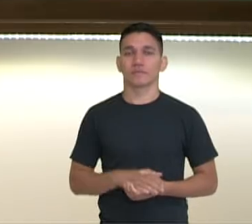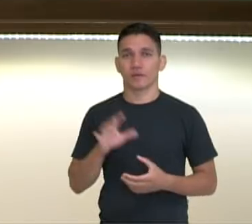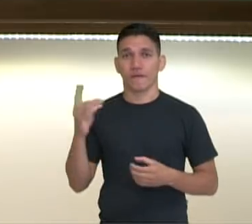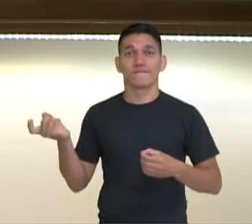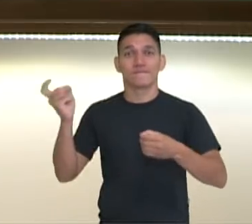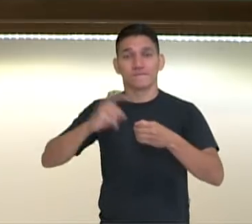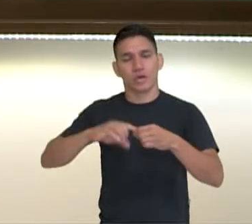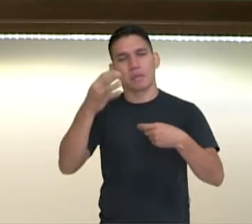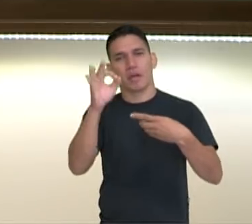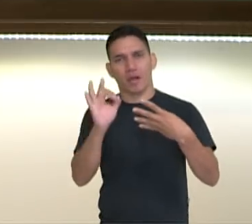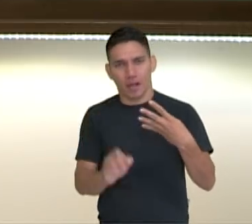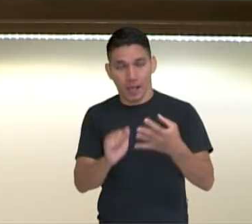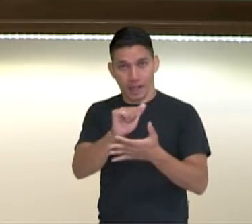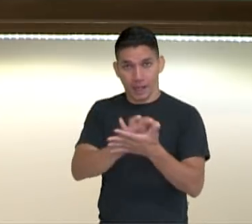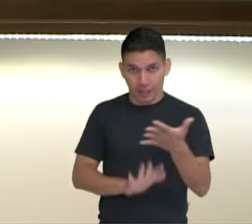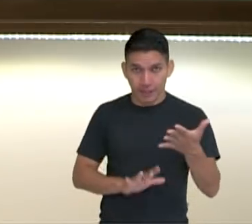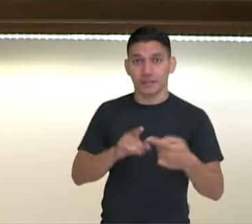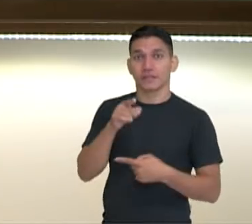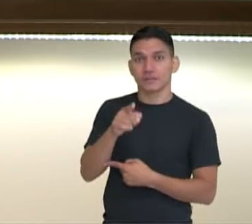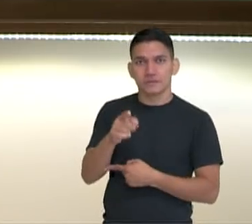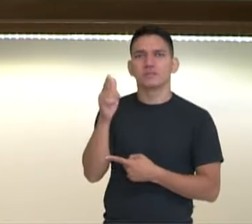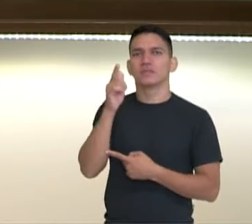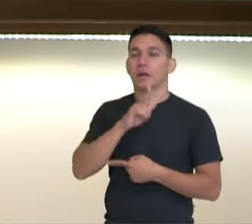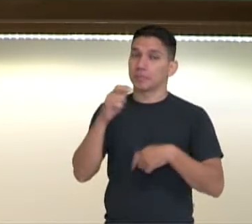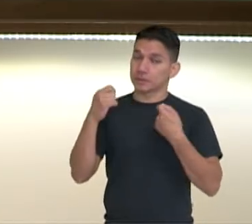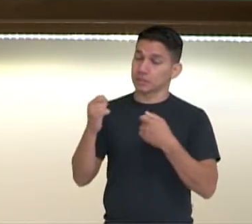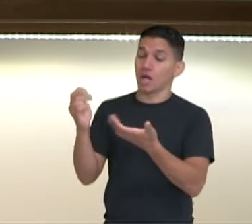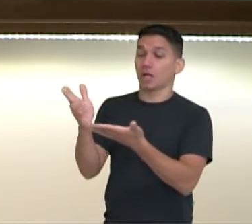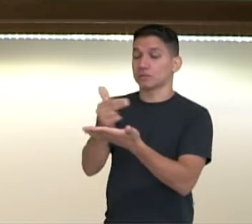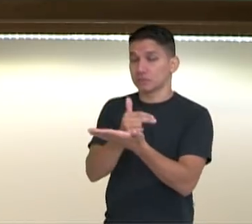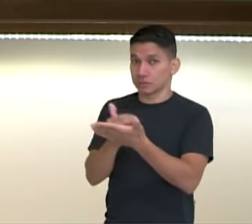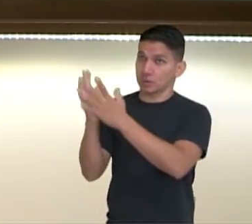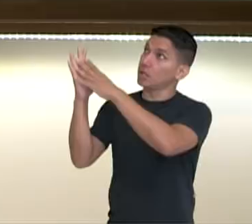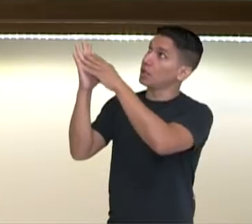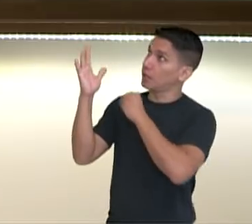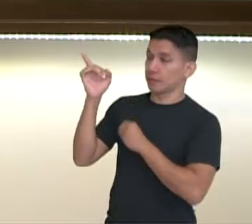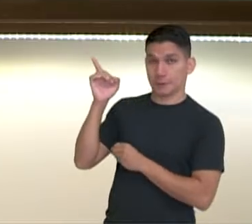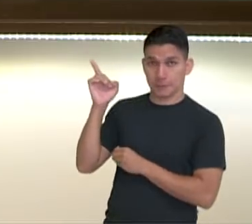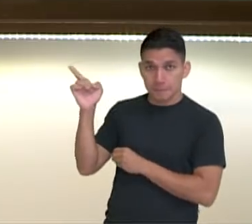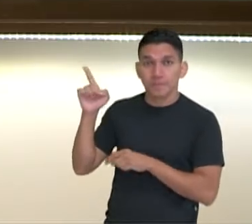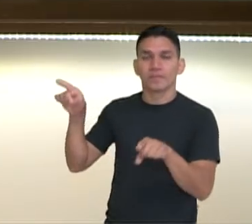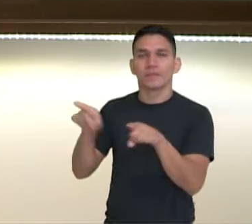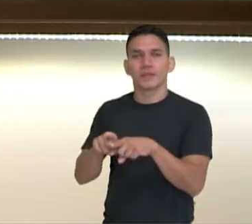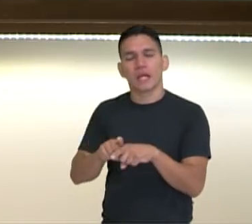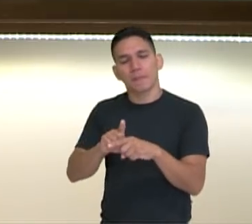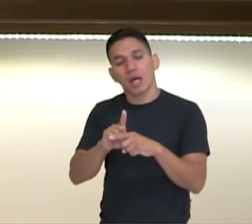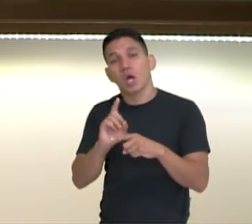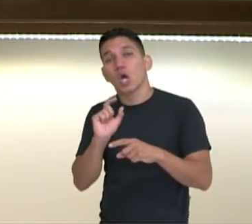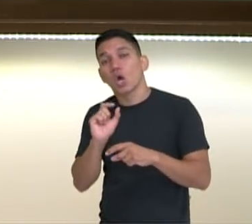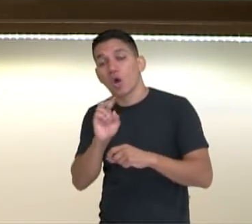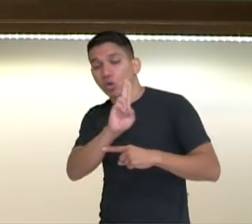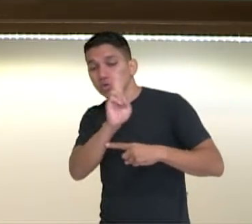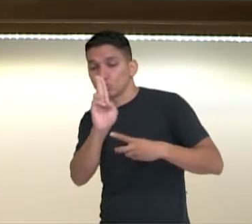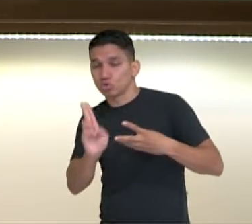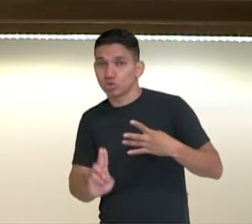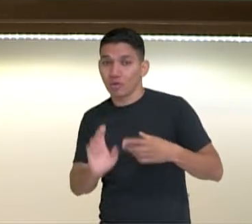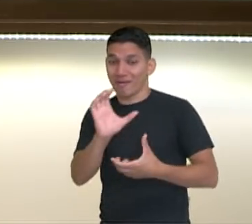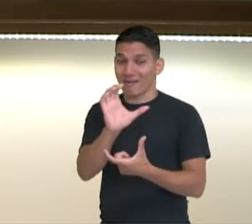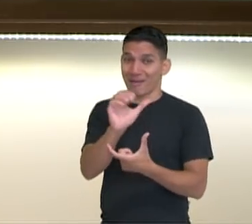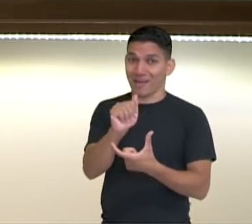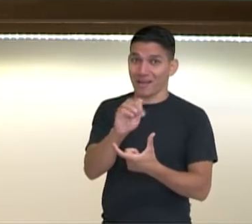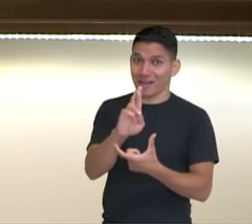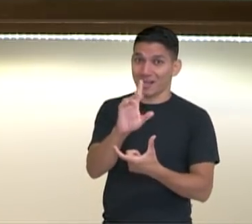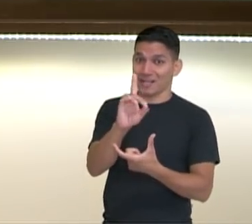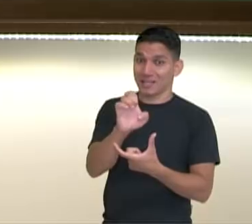Voltamos com a correção da atividade, então vocês tinham que desenhar a rosa dos ventos e marcar os pontos cardeais. Os